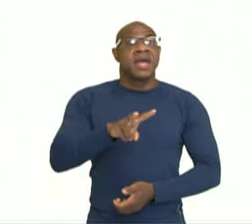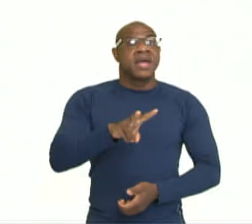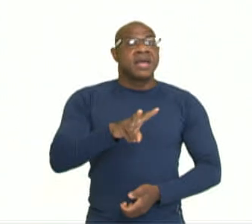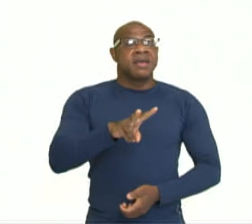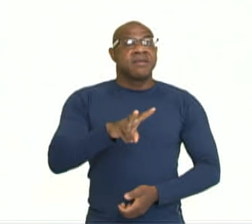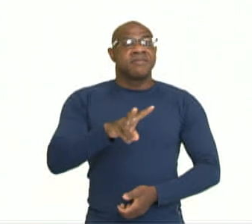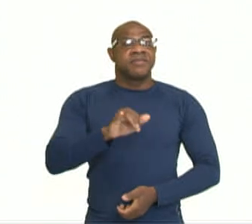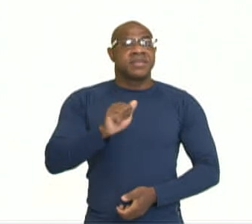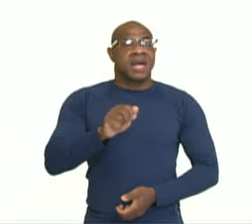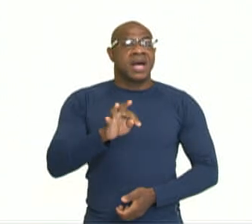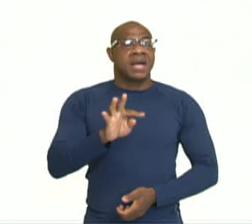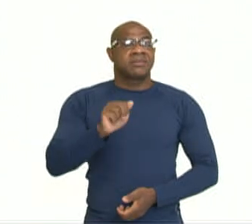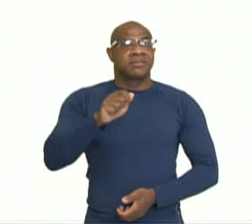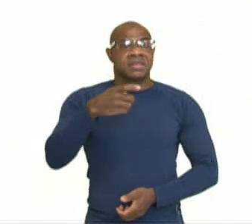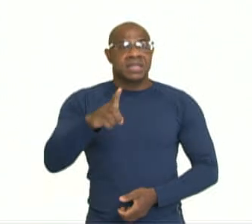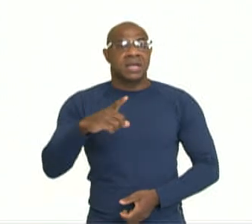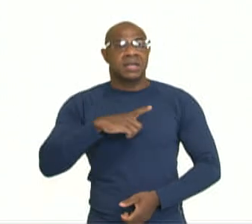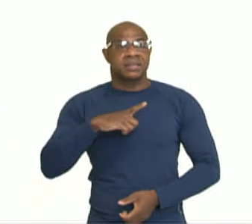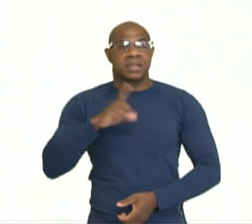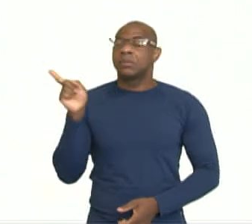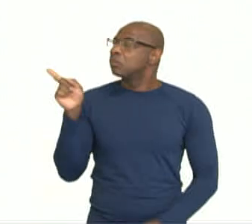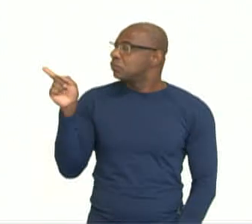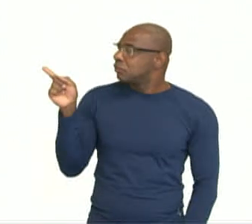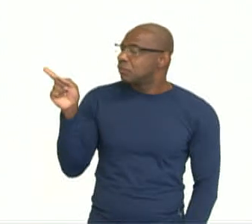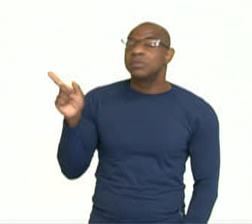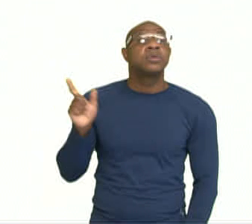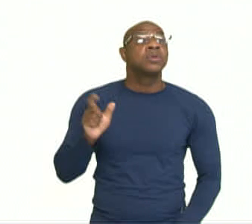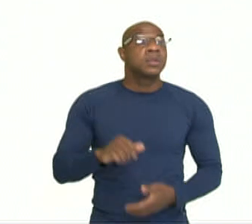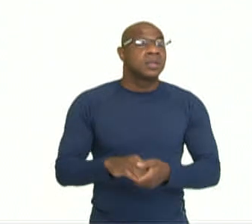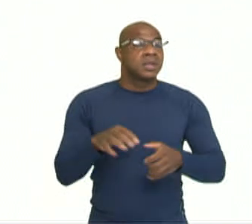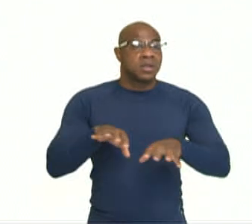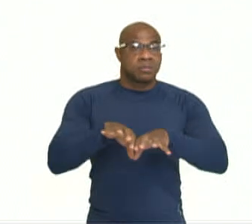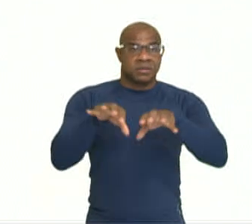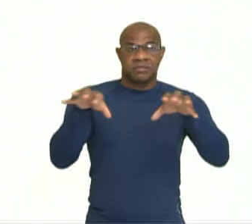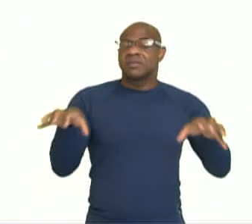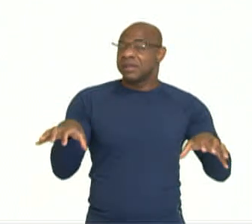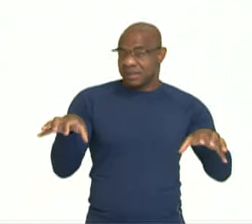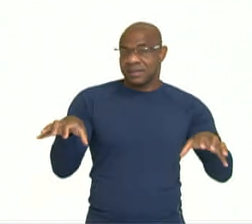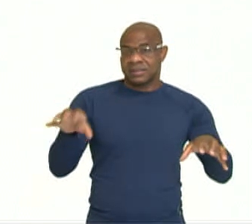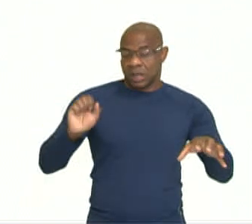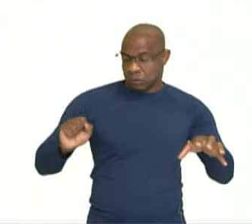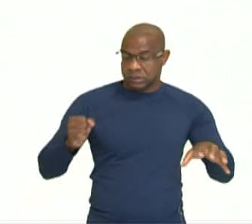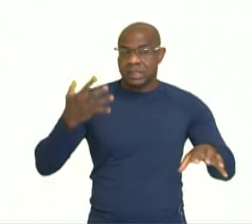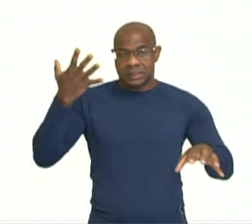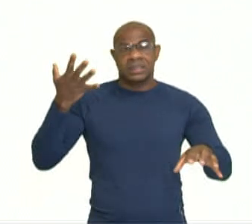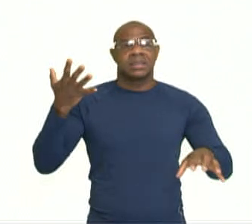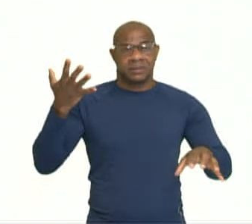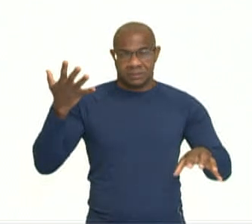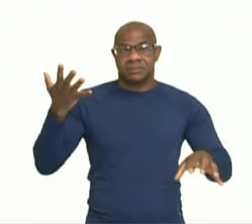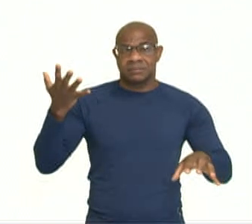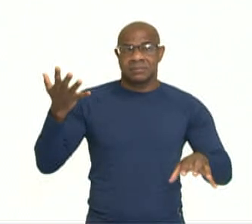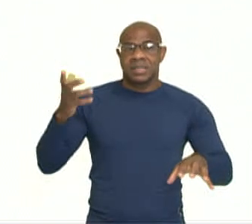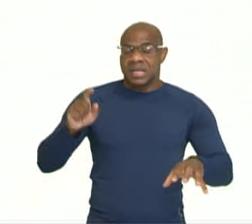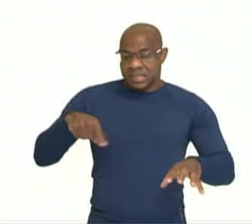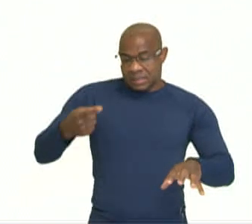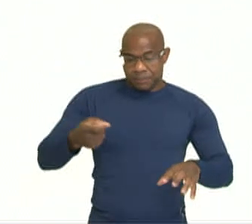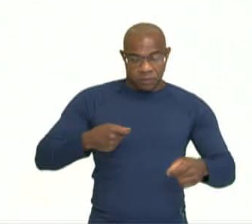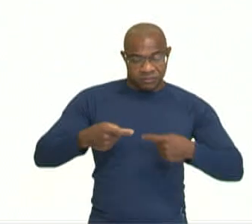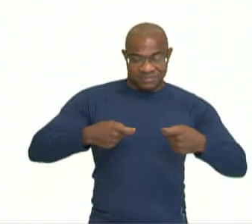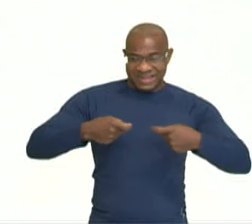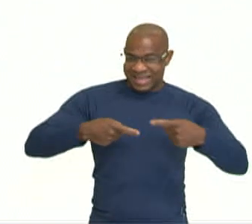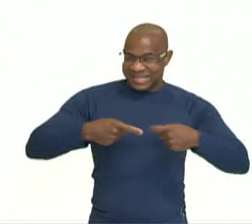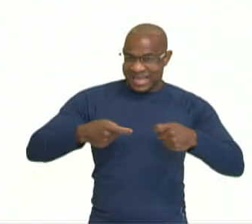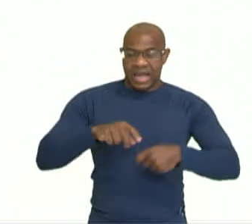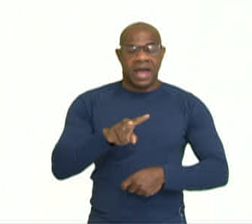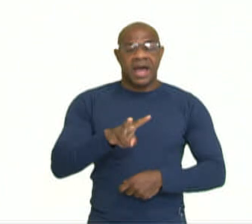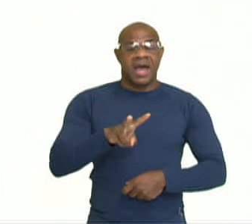movimento nacionalista em detrimento de uma divisão que o Vietnã ocorreu logo depois da Guerra do Vietnã,